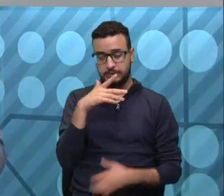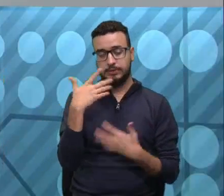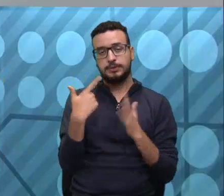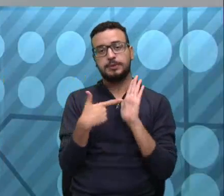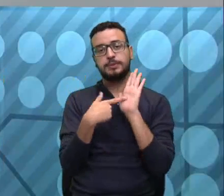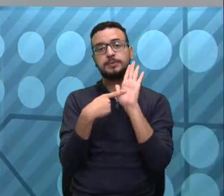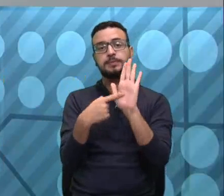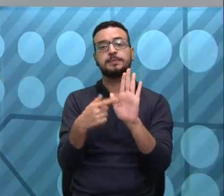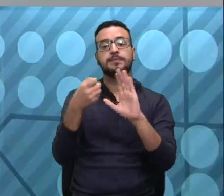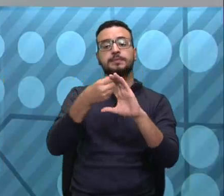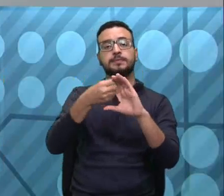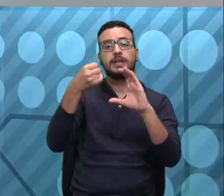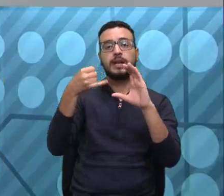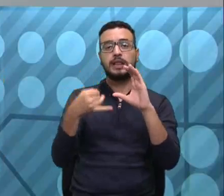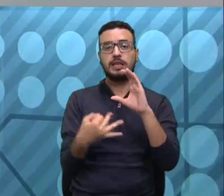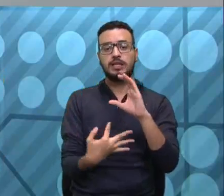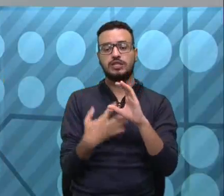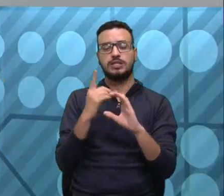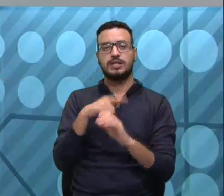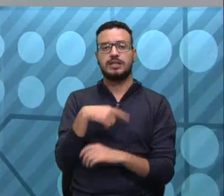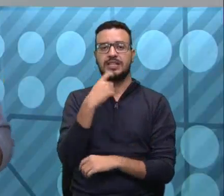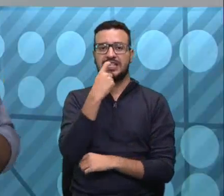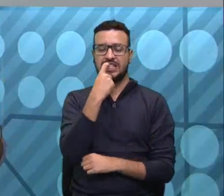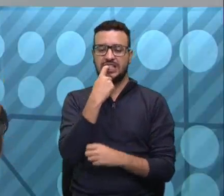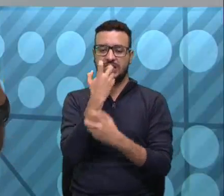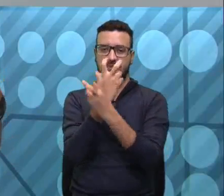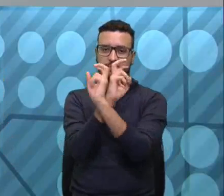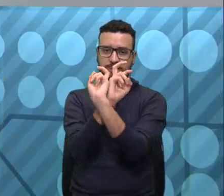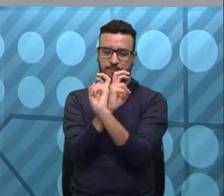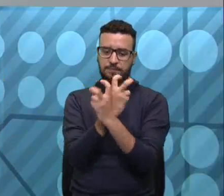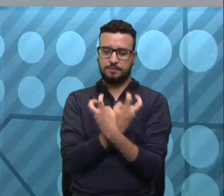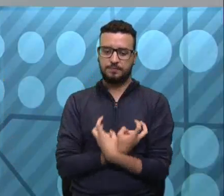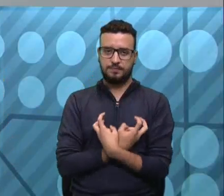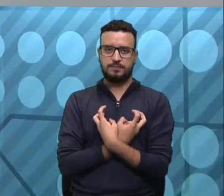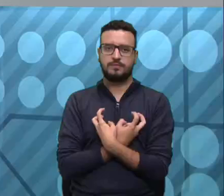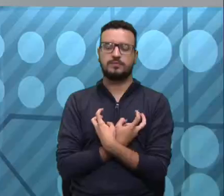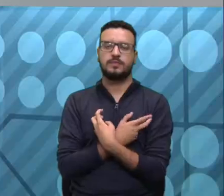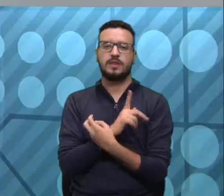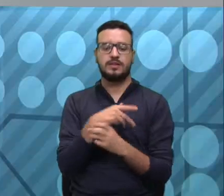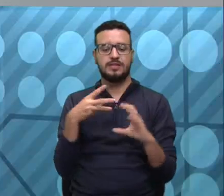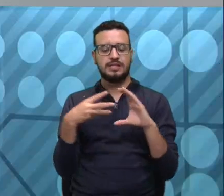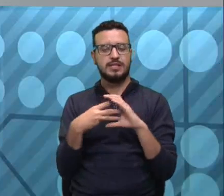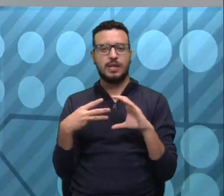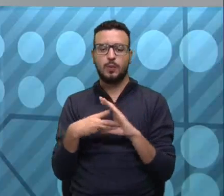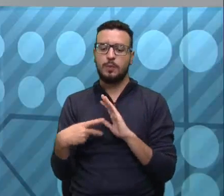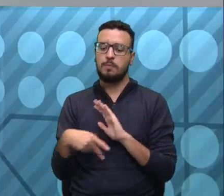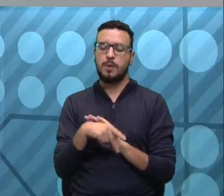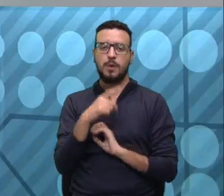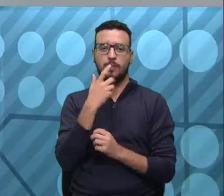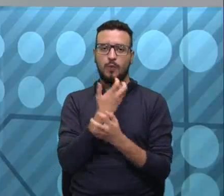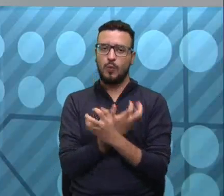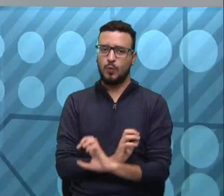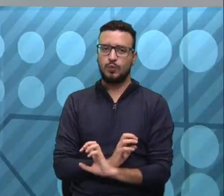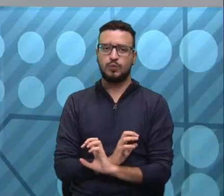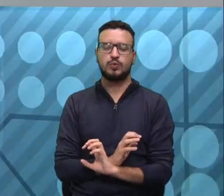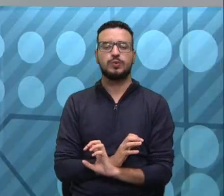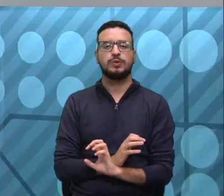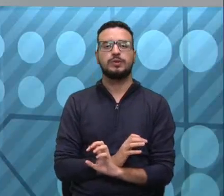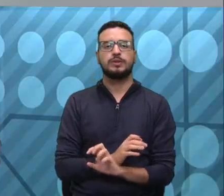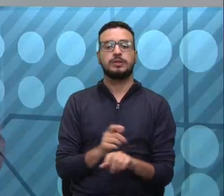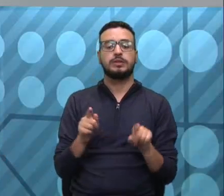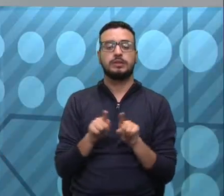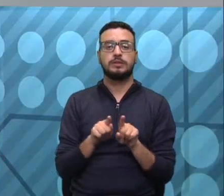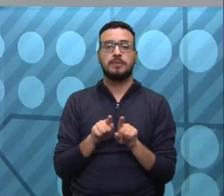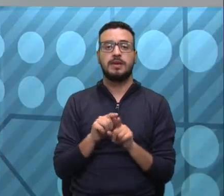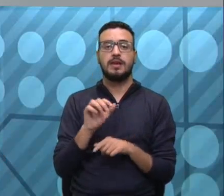do sistema ósseo, esqueleto axial, esqueleto apendicular, as células ósseas, ok? E também dos